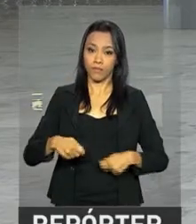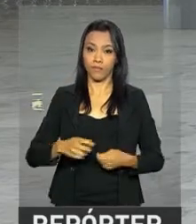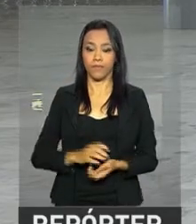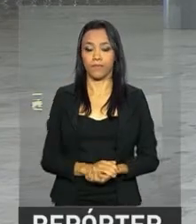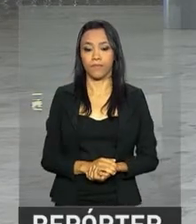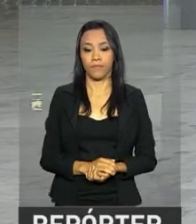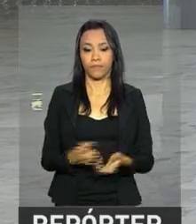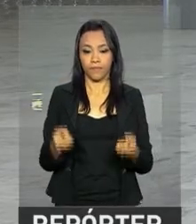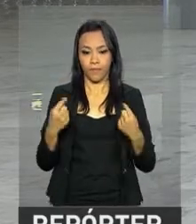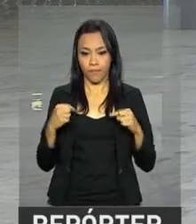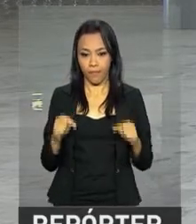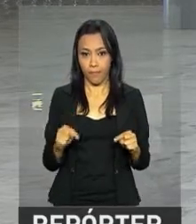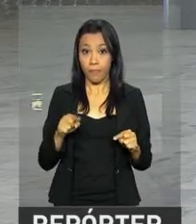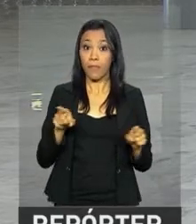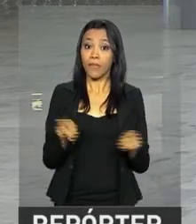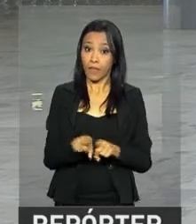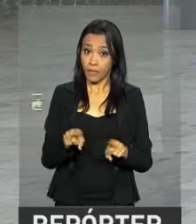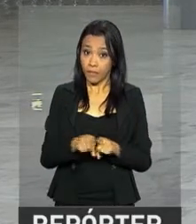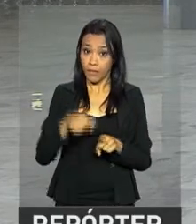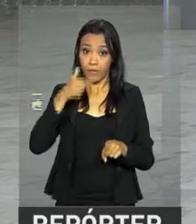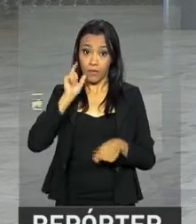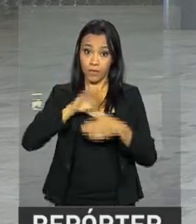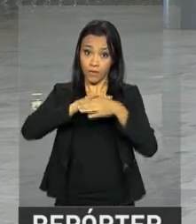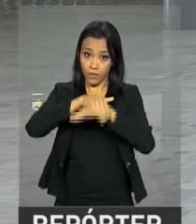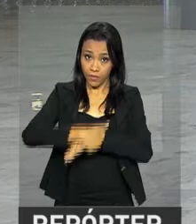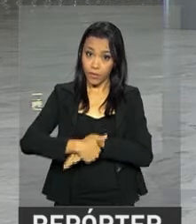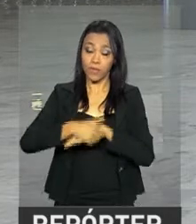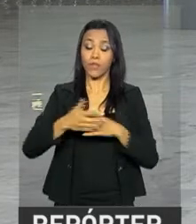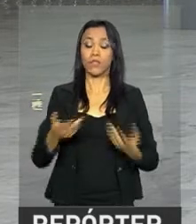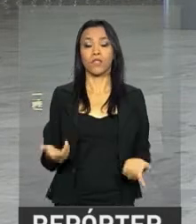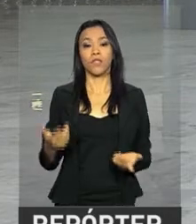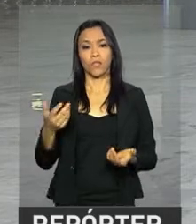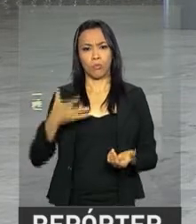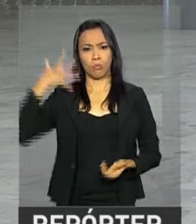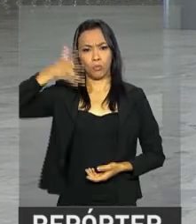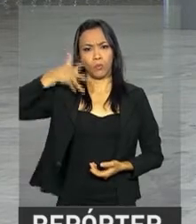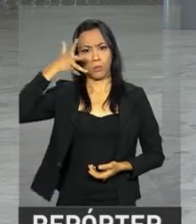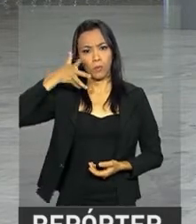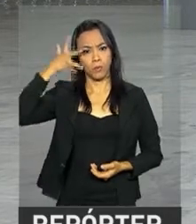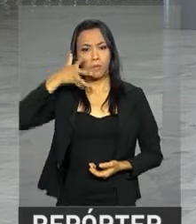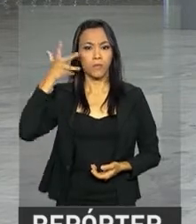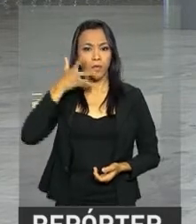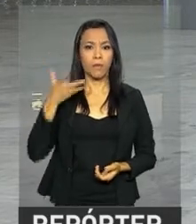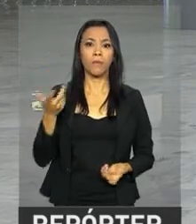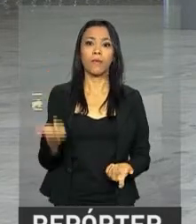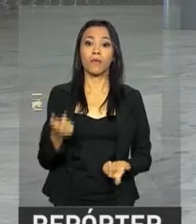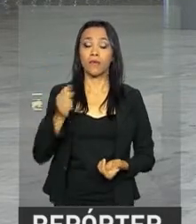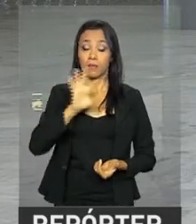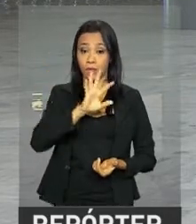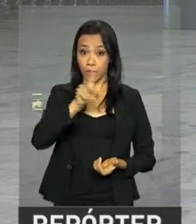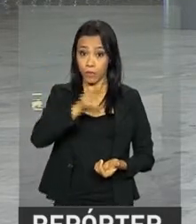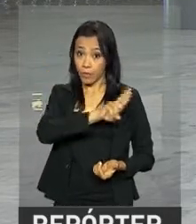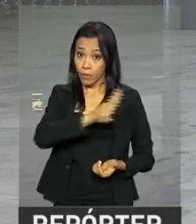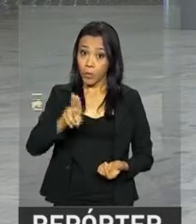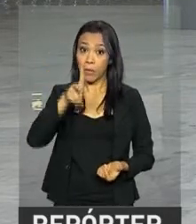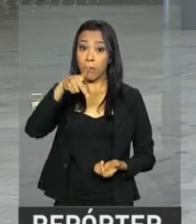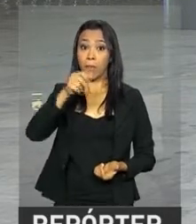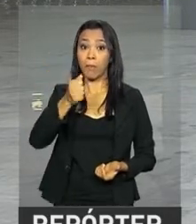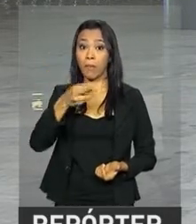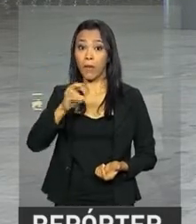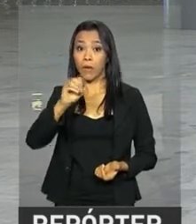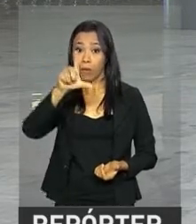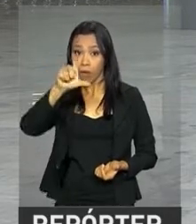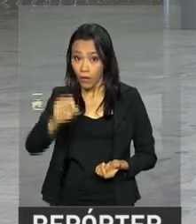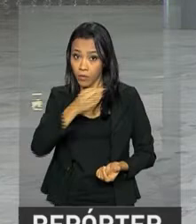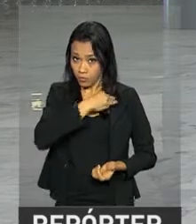bom também na noite de ontem um pronunciamento lido pelo o porta voz da presidência da república alexandre parábola michel